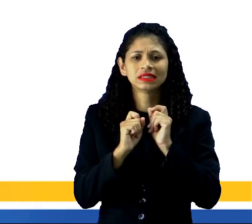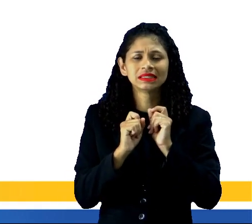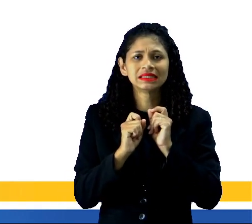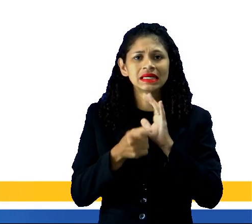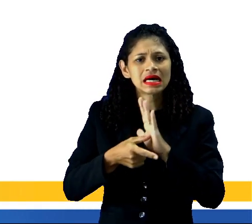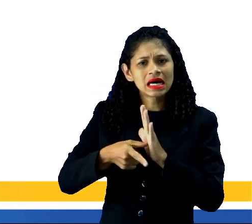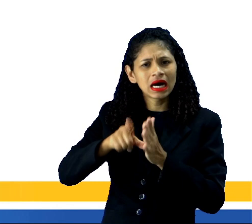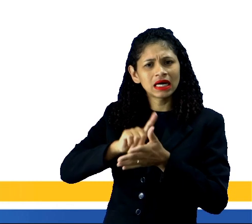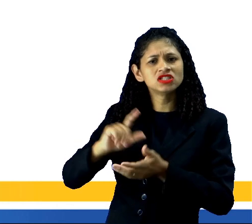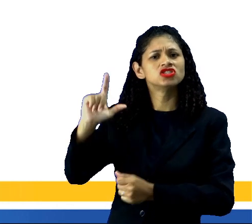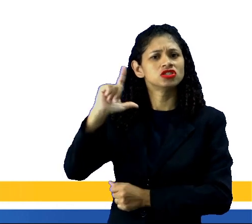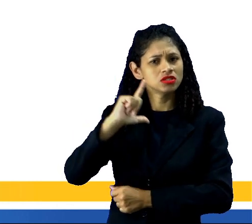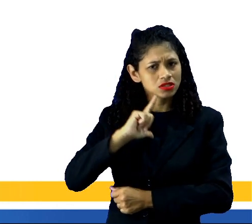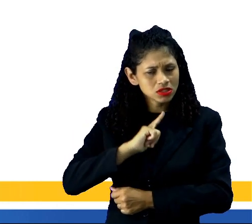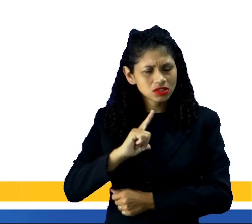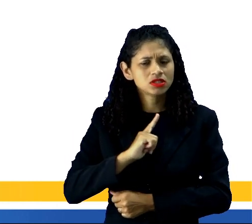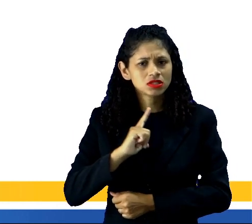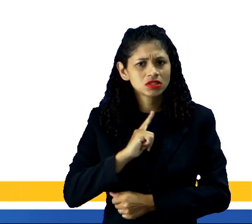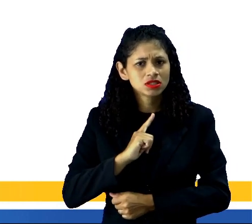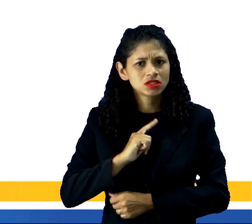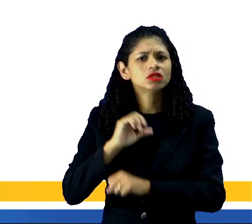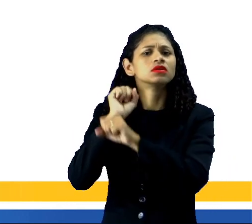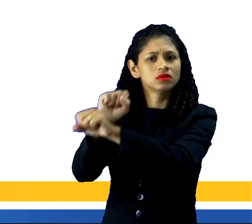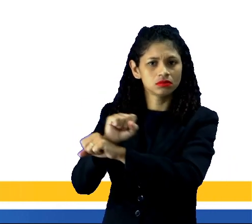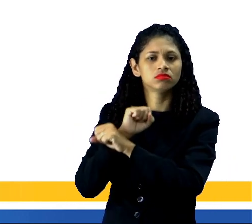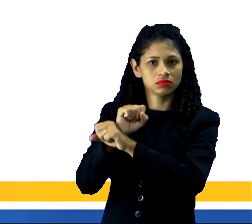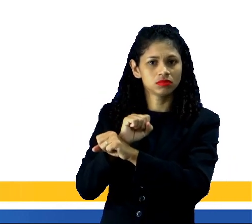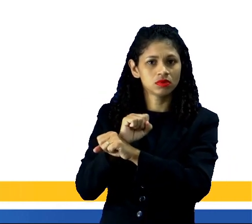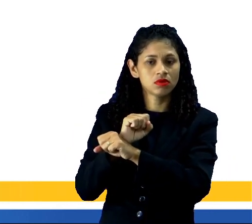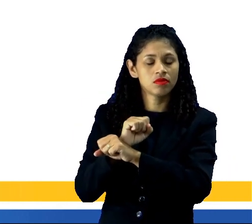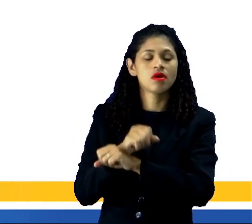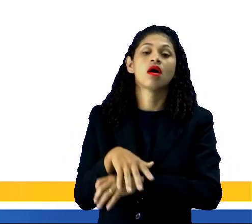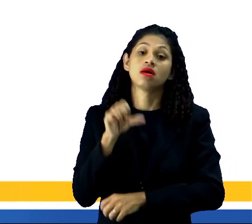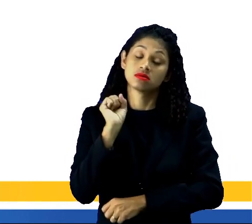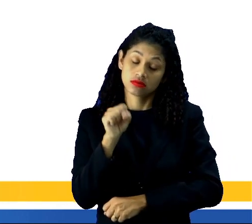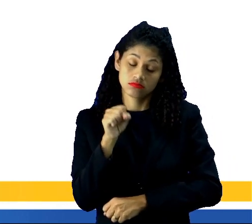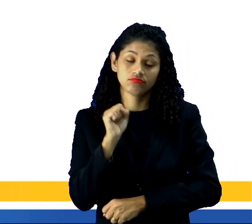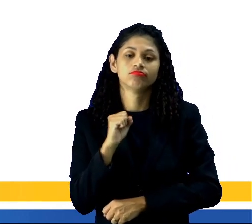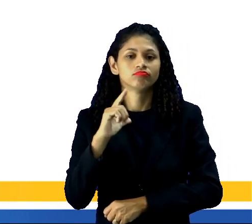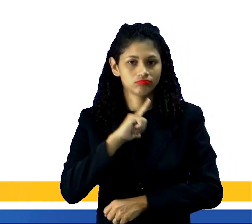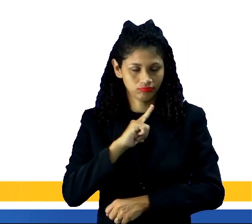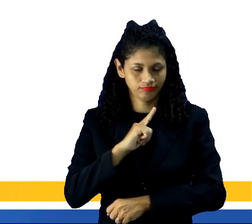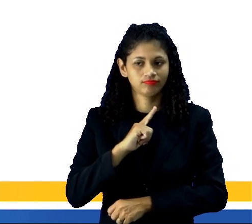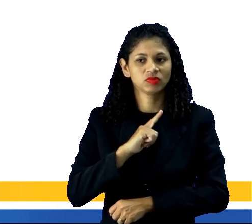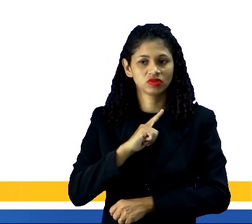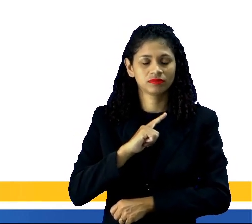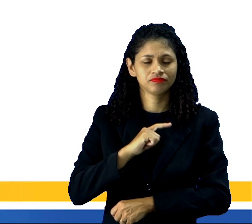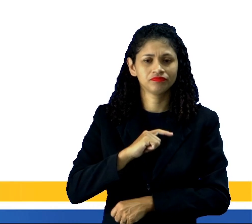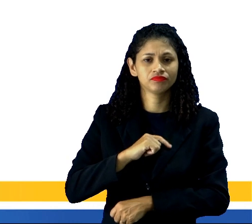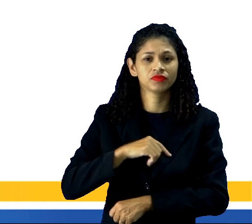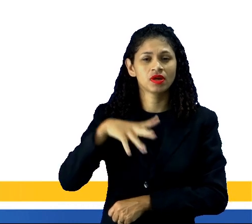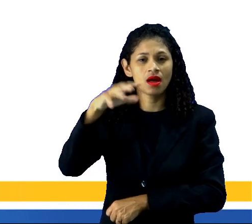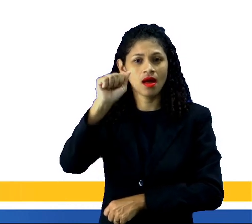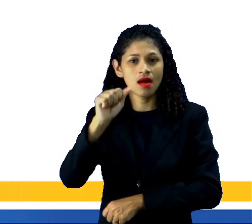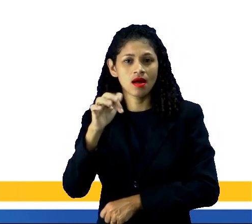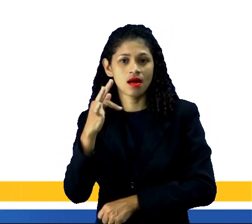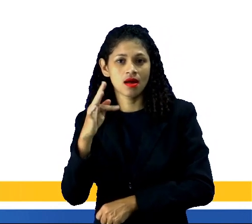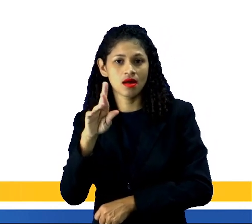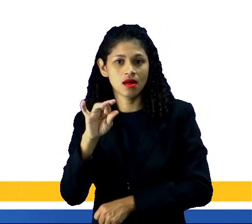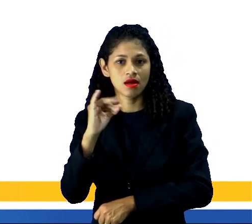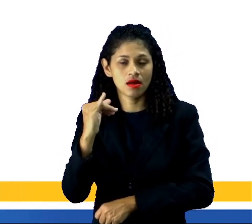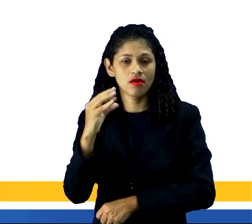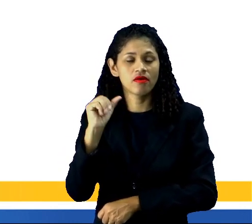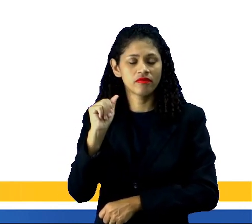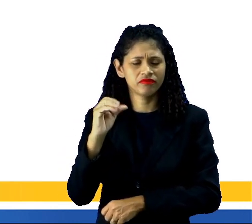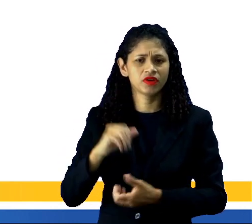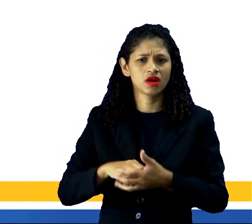existe há milhares de anos. Ela é, infelizmente, um modo de produção. Na África, antes da chegada dos europeus, também